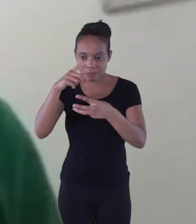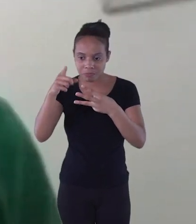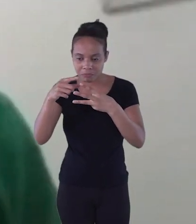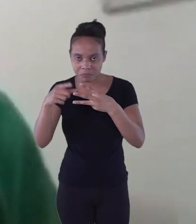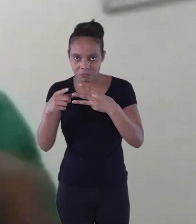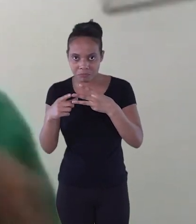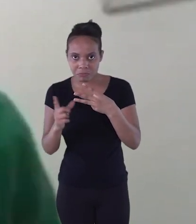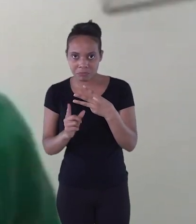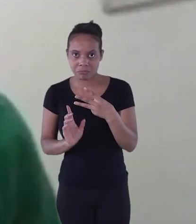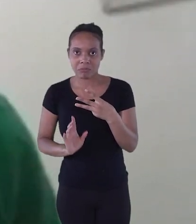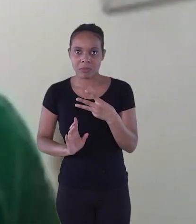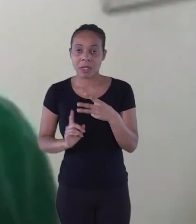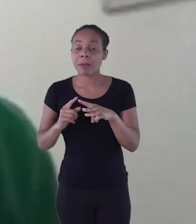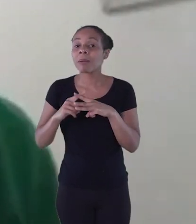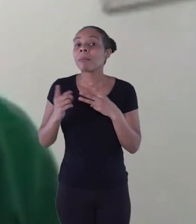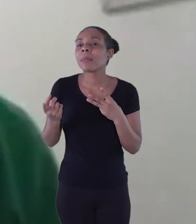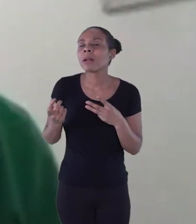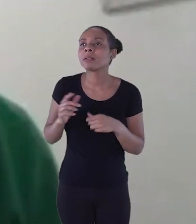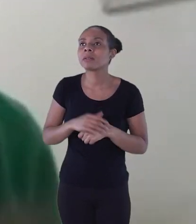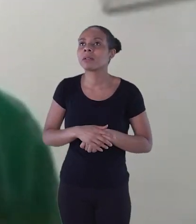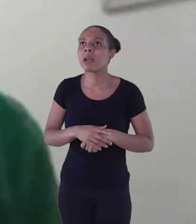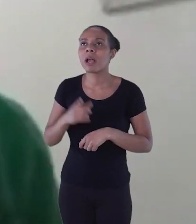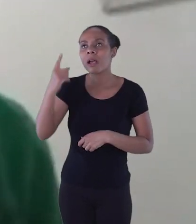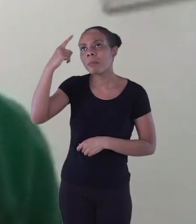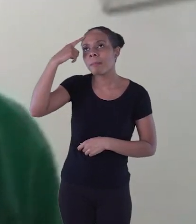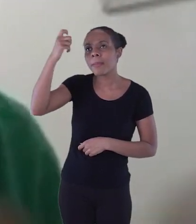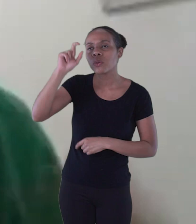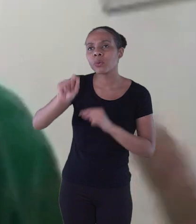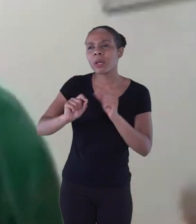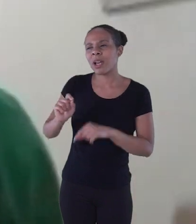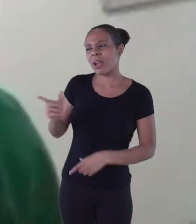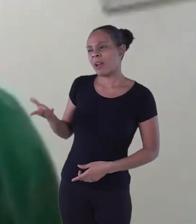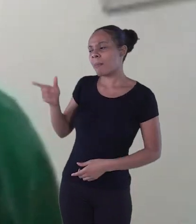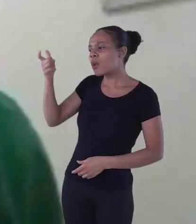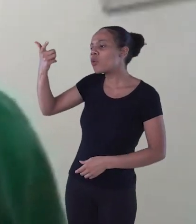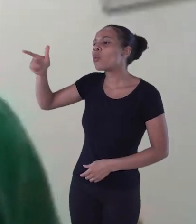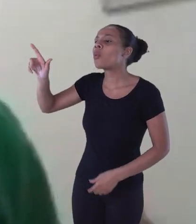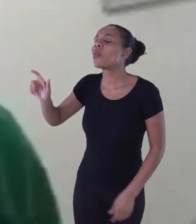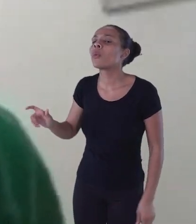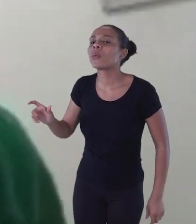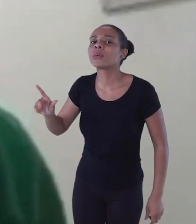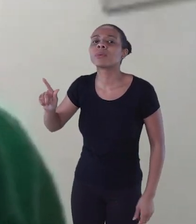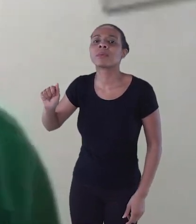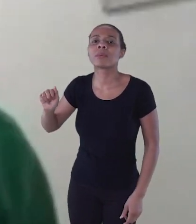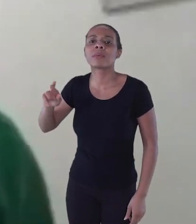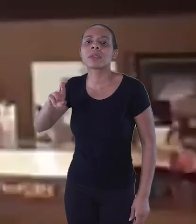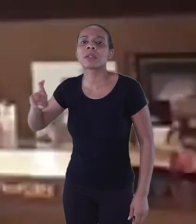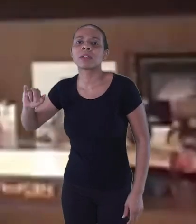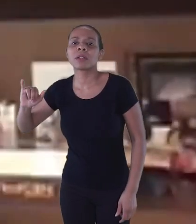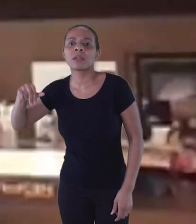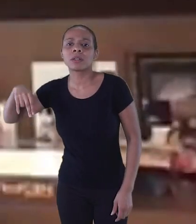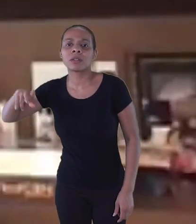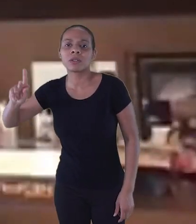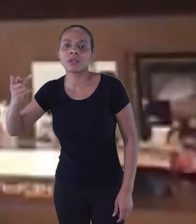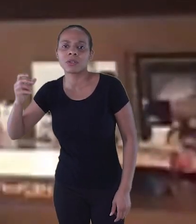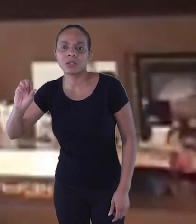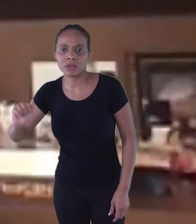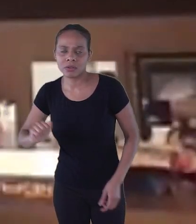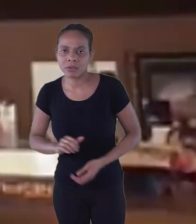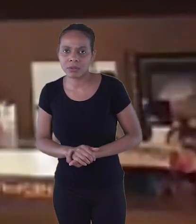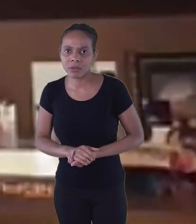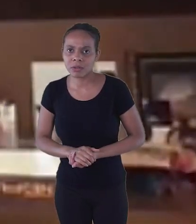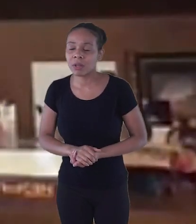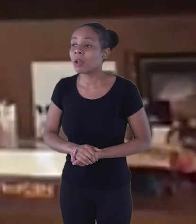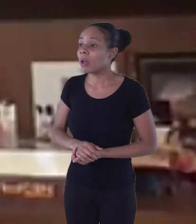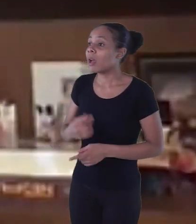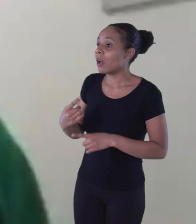que acontece? Aí você vê, mas o Garrincha tá, mas entrou o Barbosa. Barbosa fundamental. Que